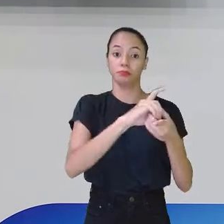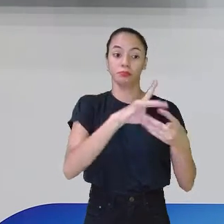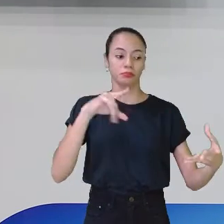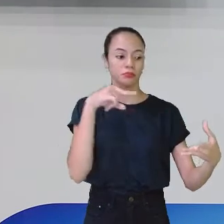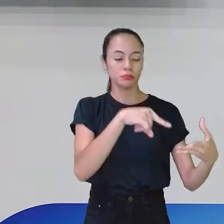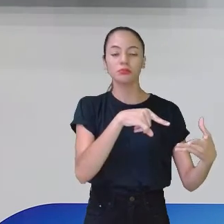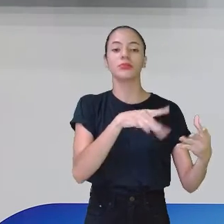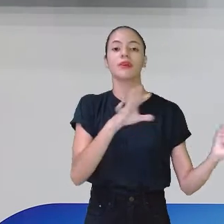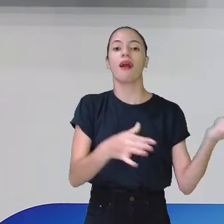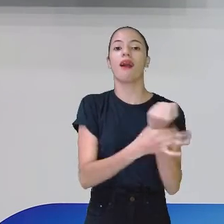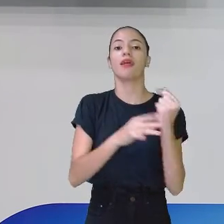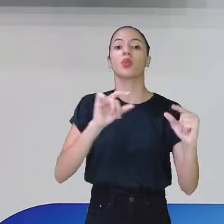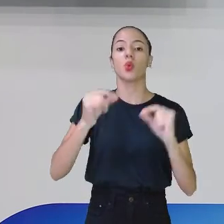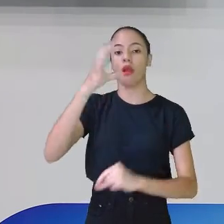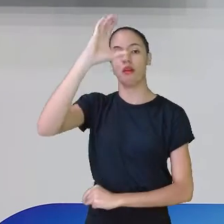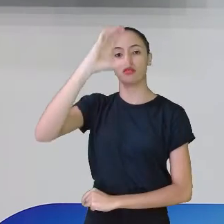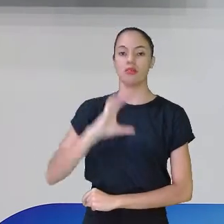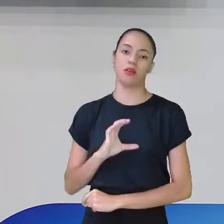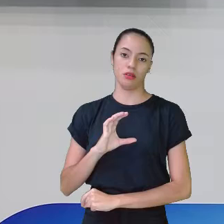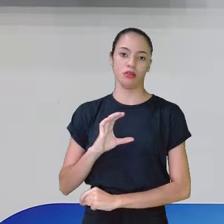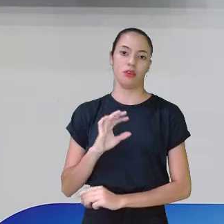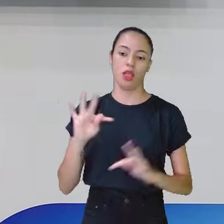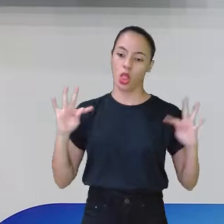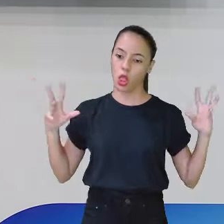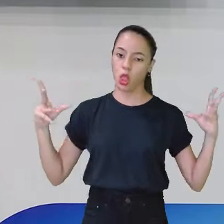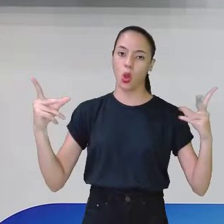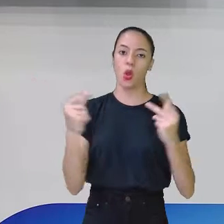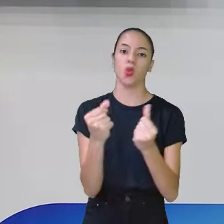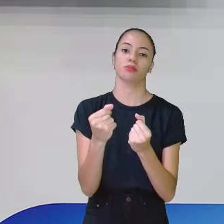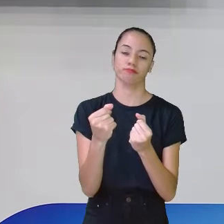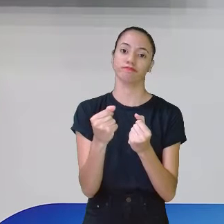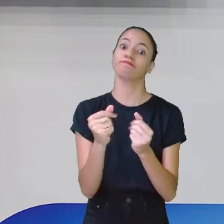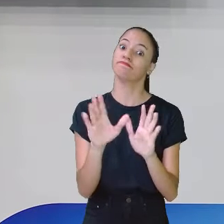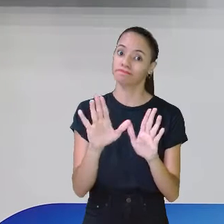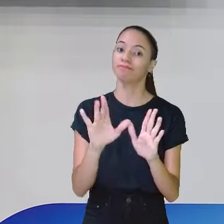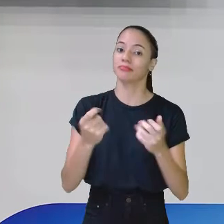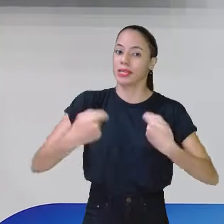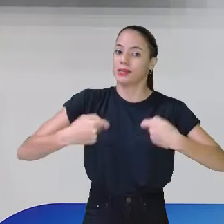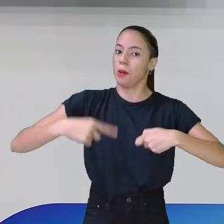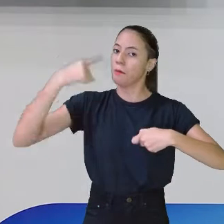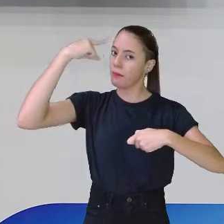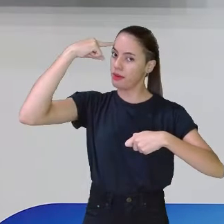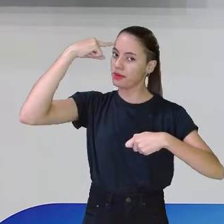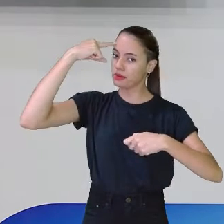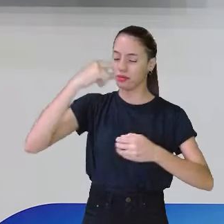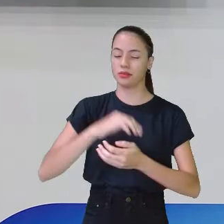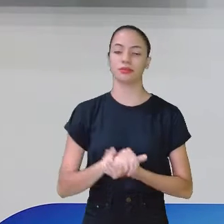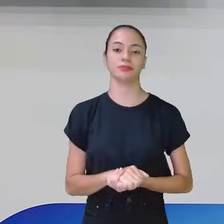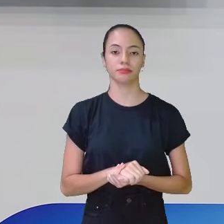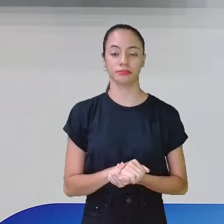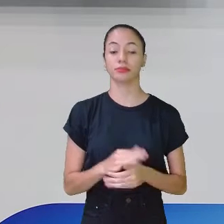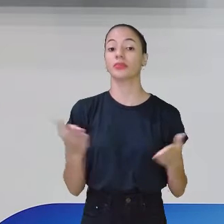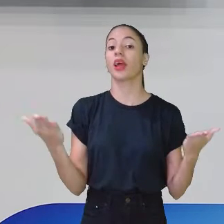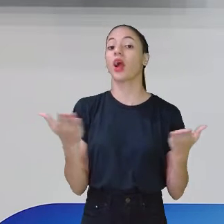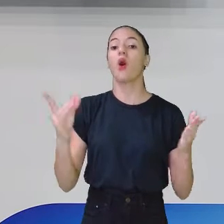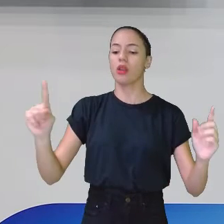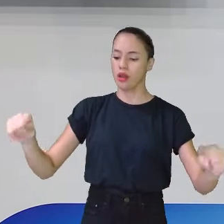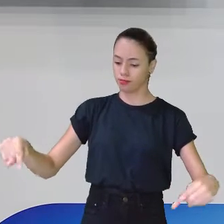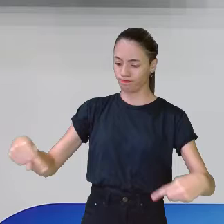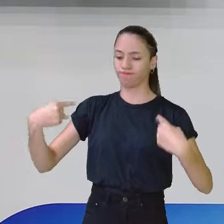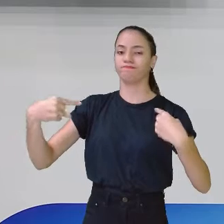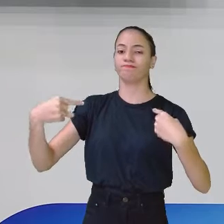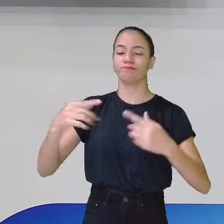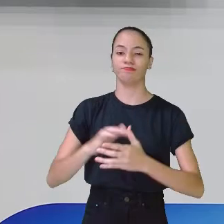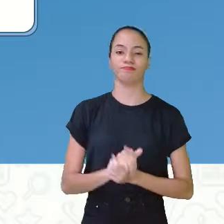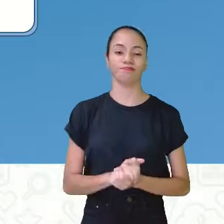nossa cidadania, a democracia, né? Então, vamos pensar sobre isso. E aí chega a hora do desafio. Vejam